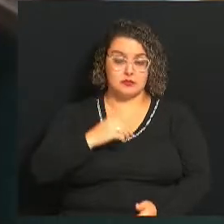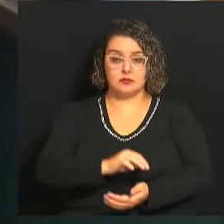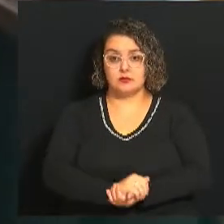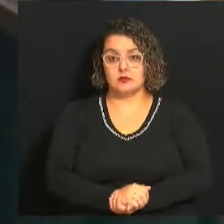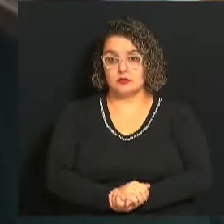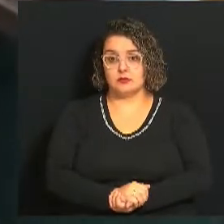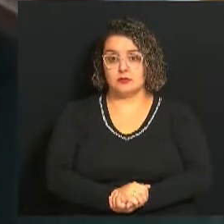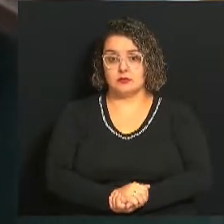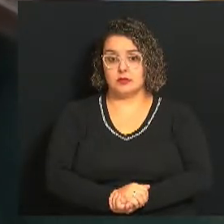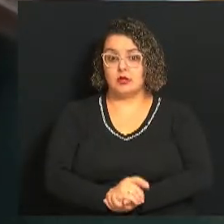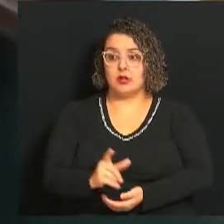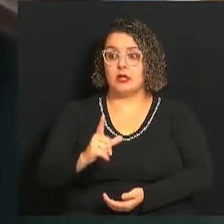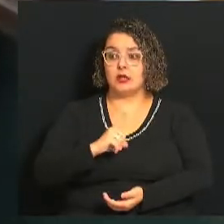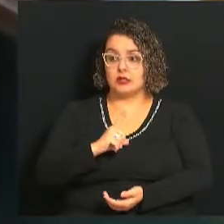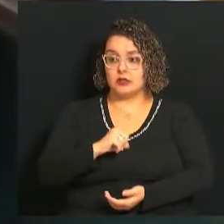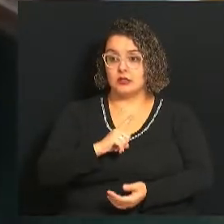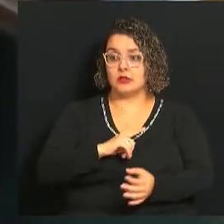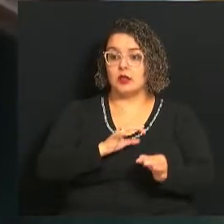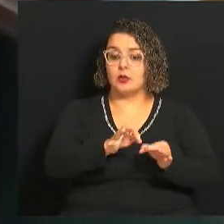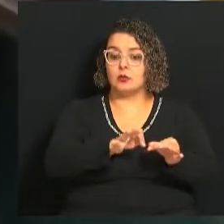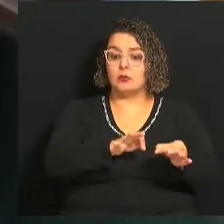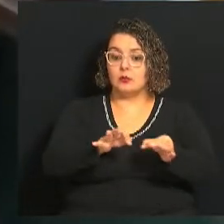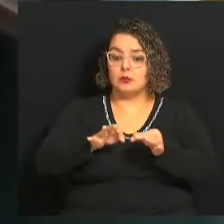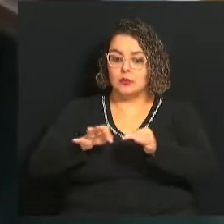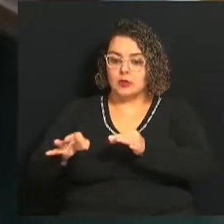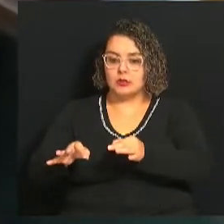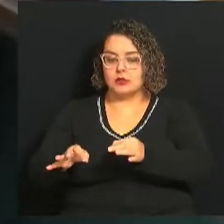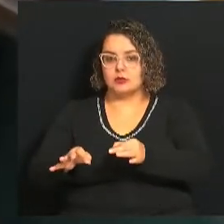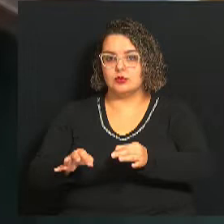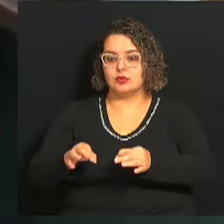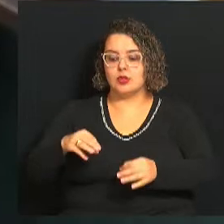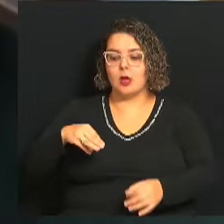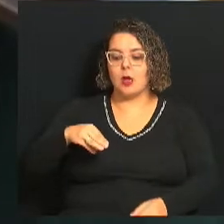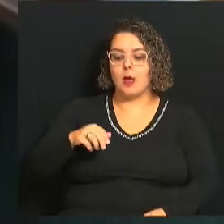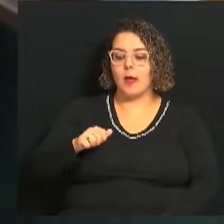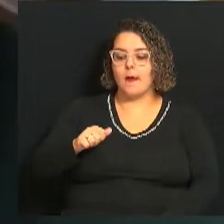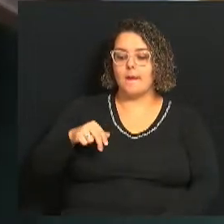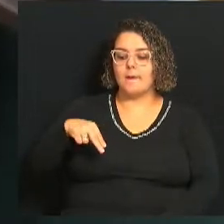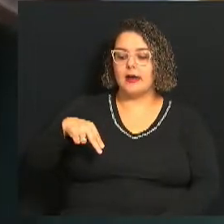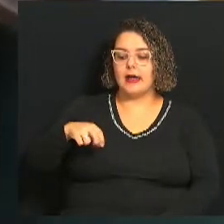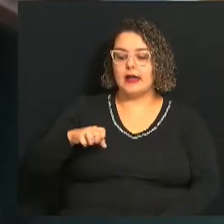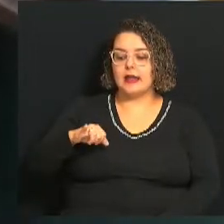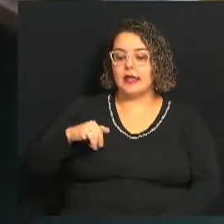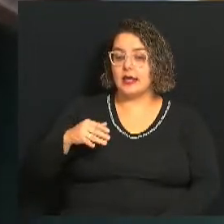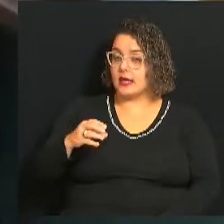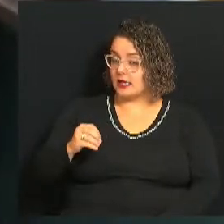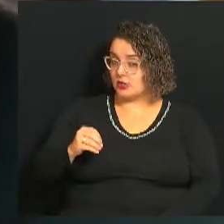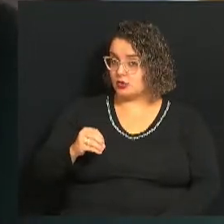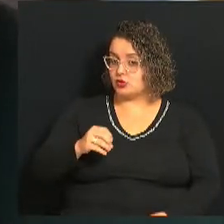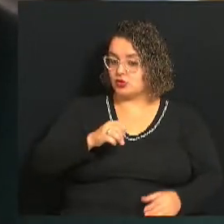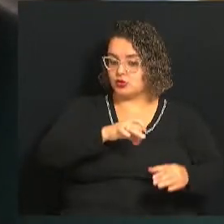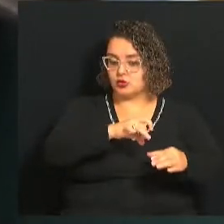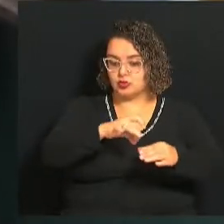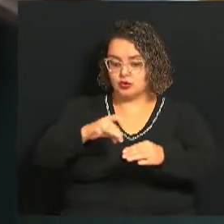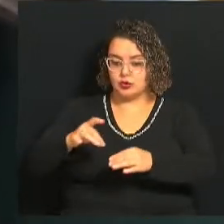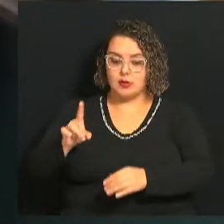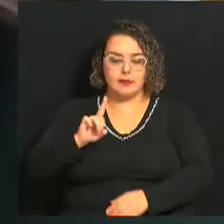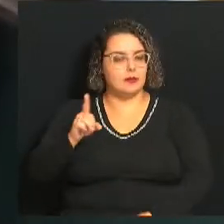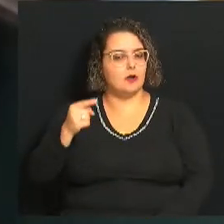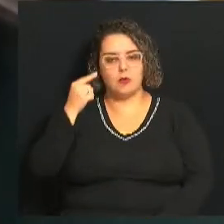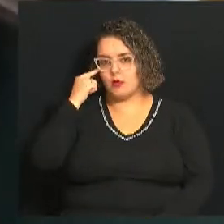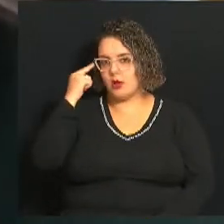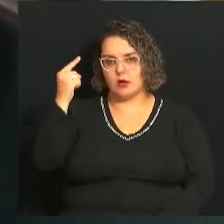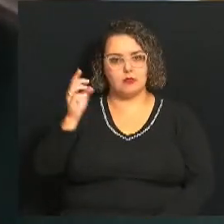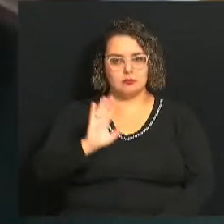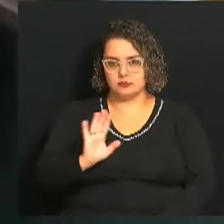um plano de manejo de arborização, né? Não é o ideal, temos a